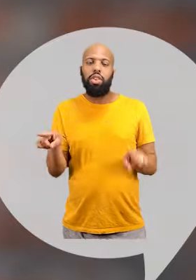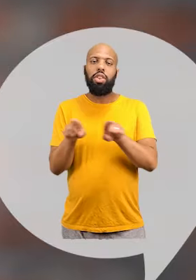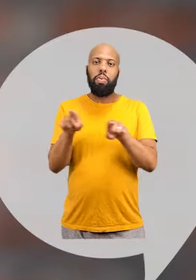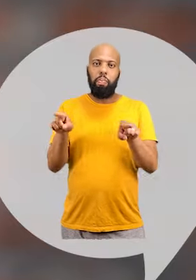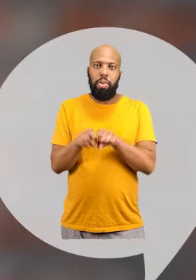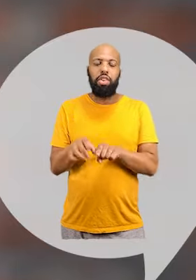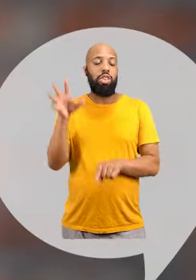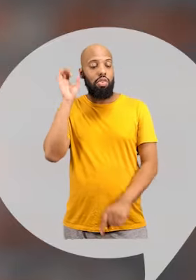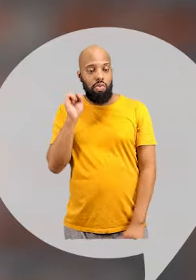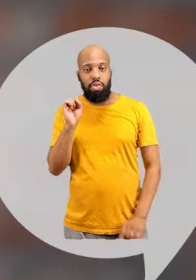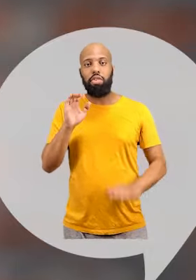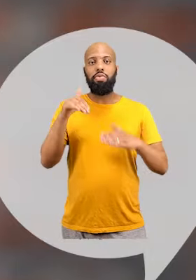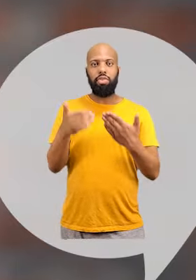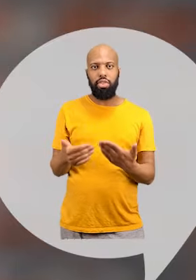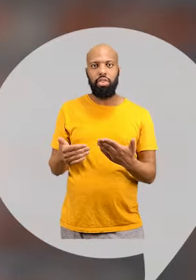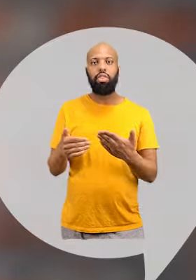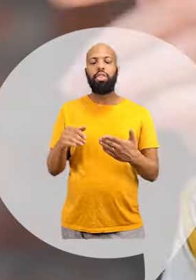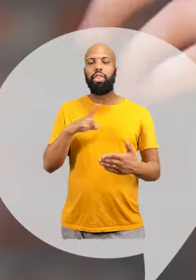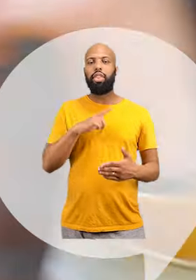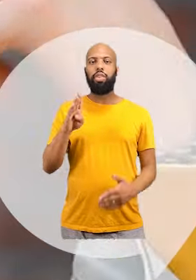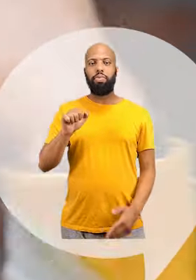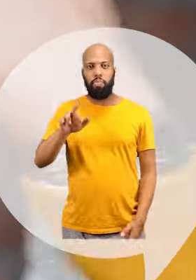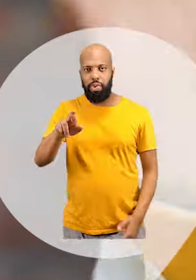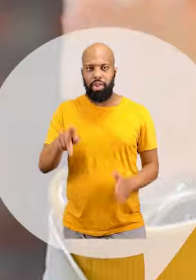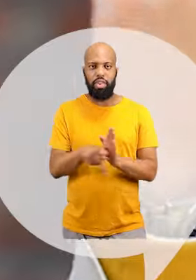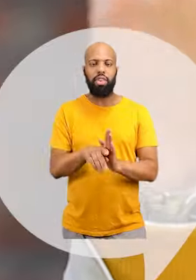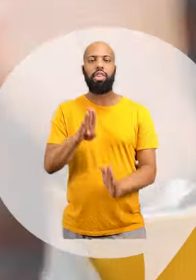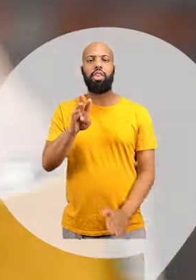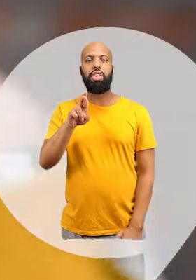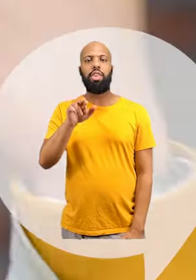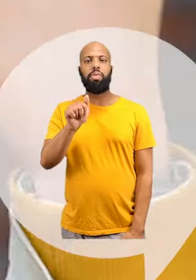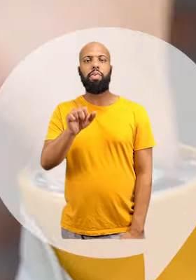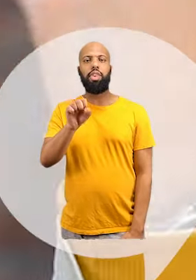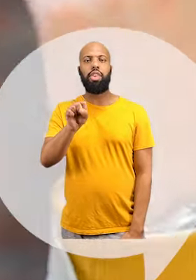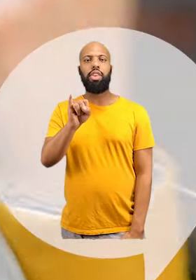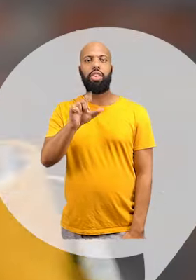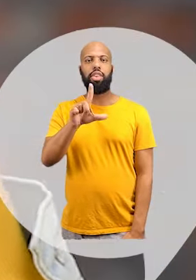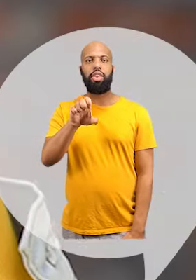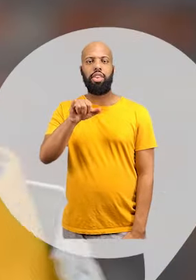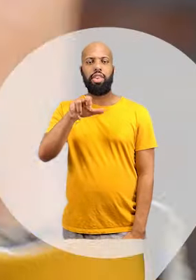sinceramente o baile brasileiro ele não tá ganhando nada o